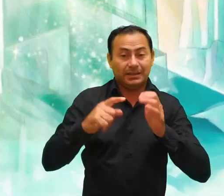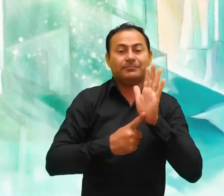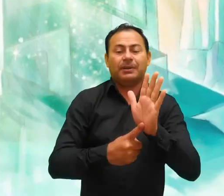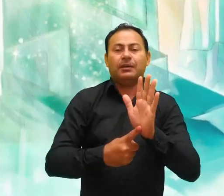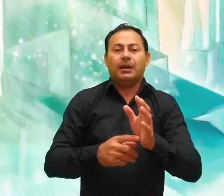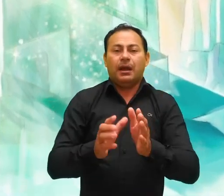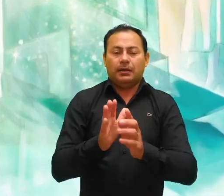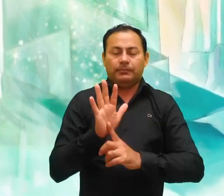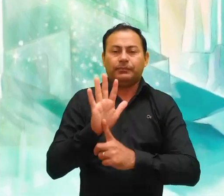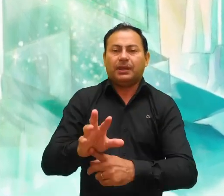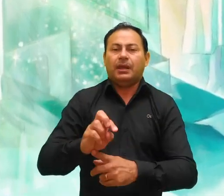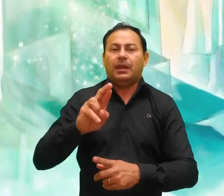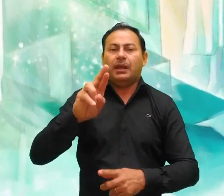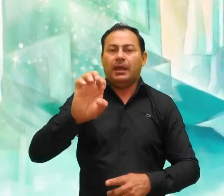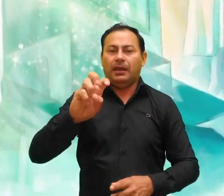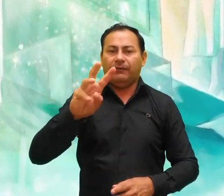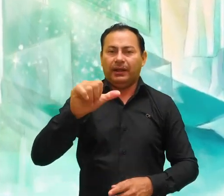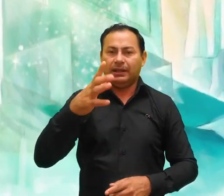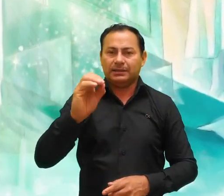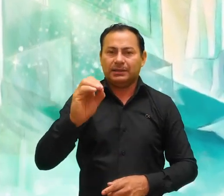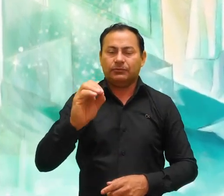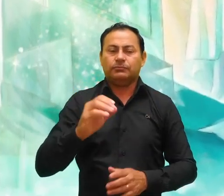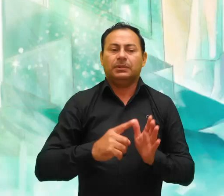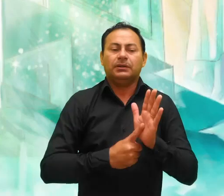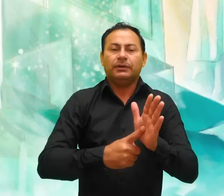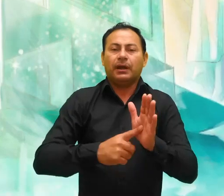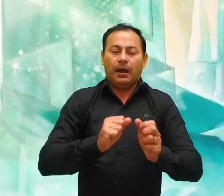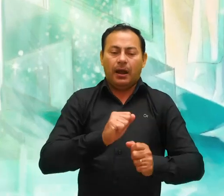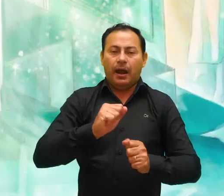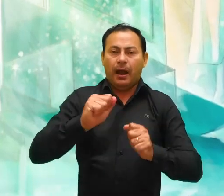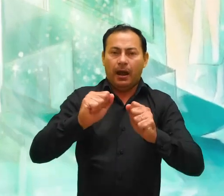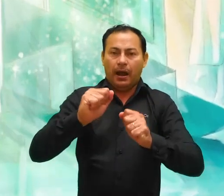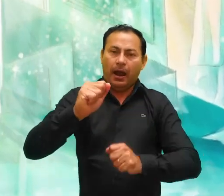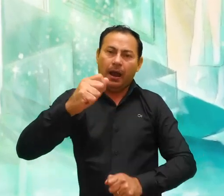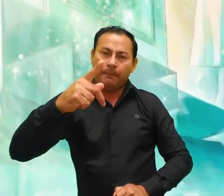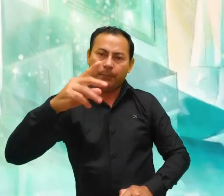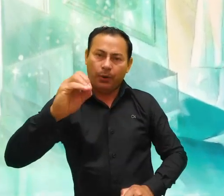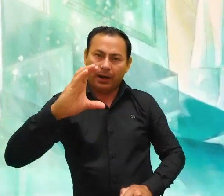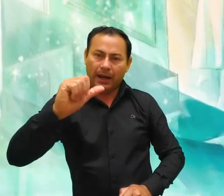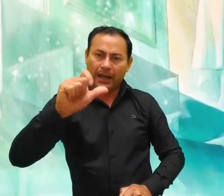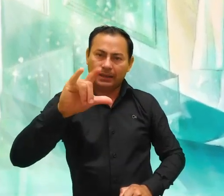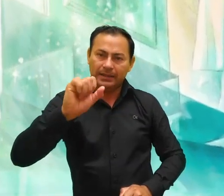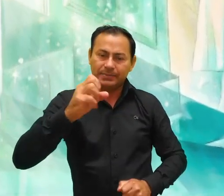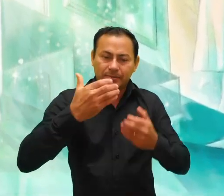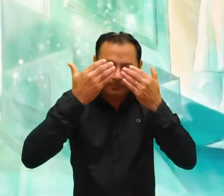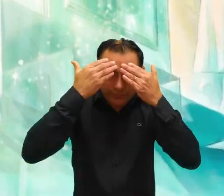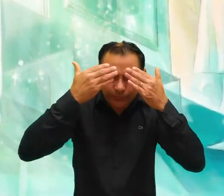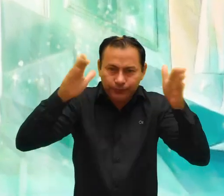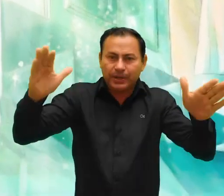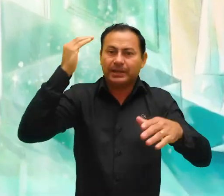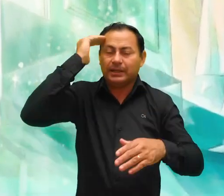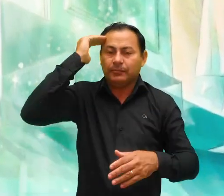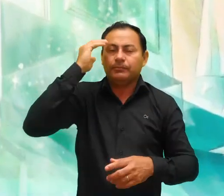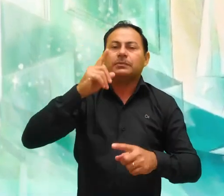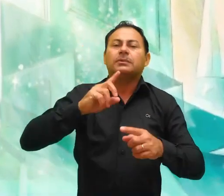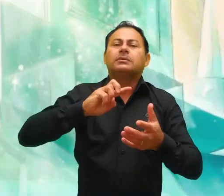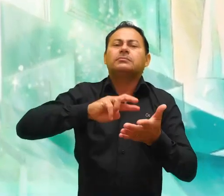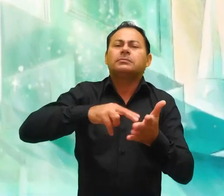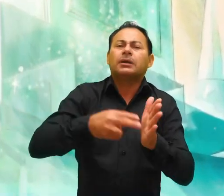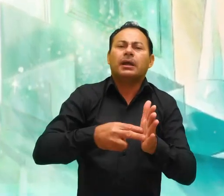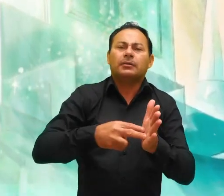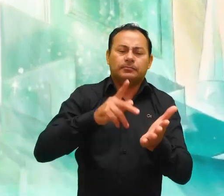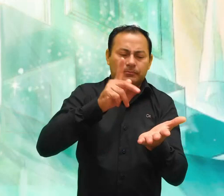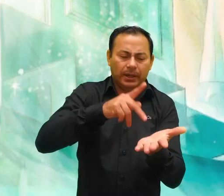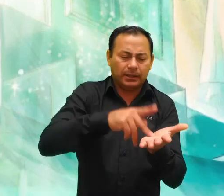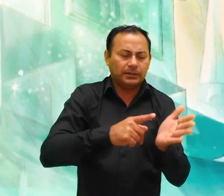mesmo significado da palavra grega apocalipse, que significa remover o véu. A ideia é que existe uma verdade por